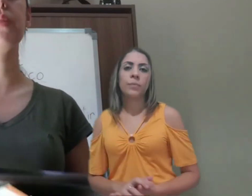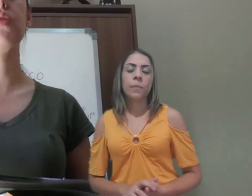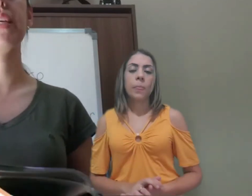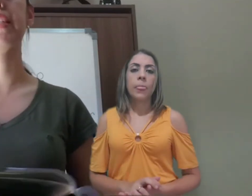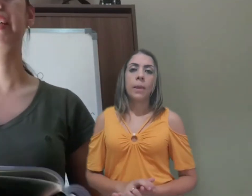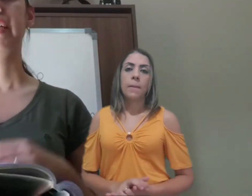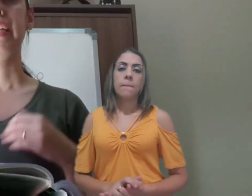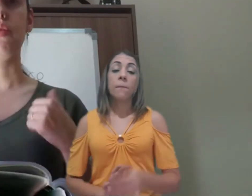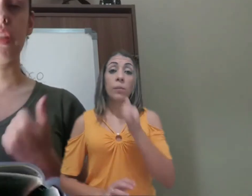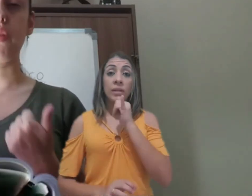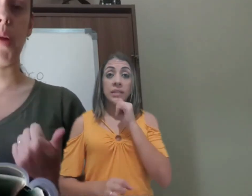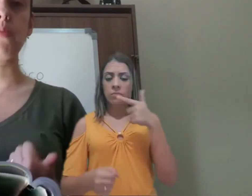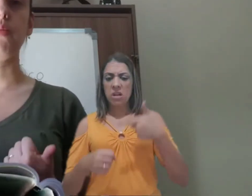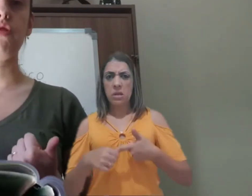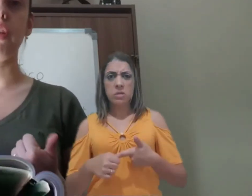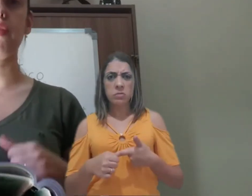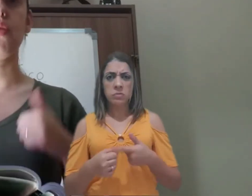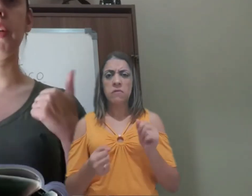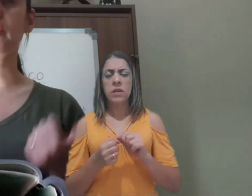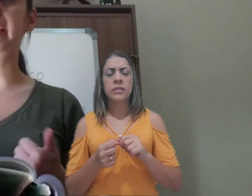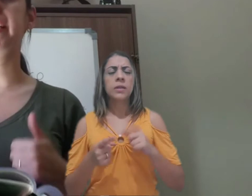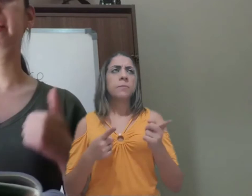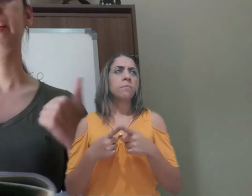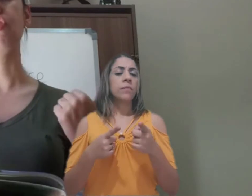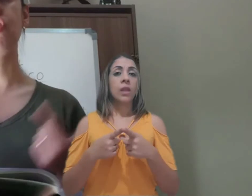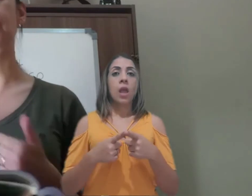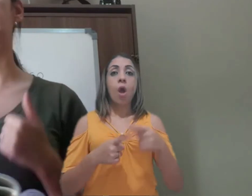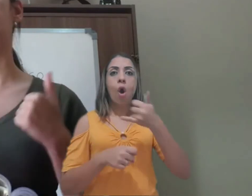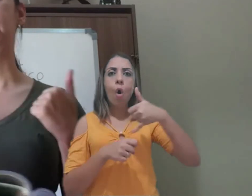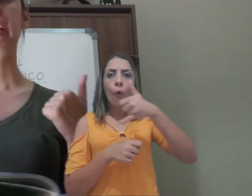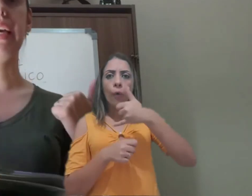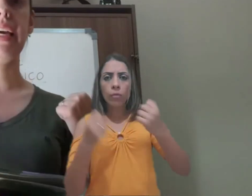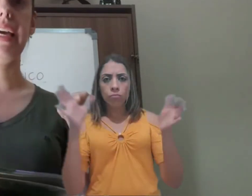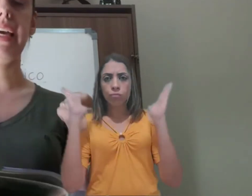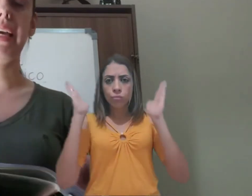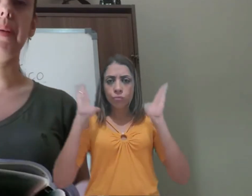nós podemos utilizar os próprios combustíveis, como gasolina, diesel,